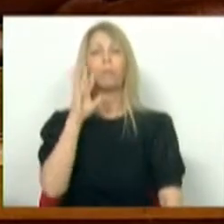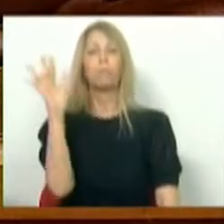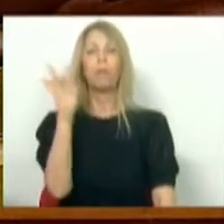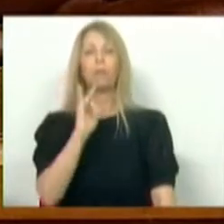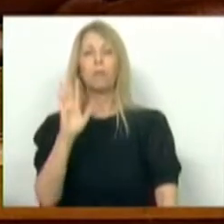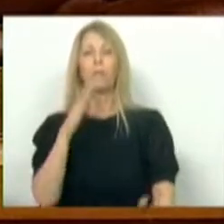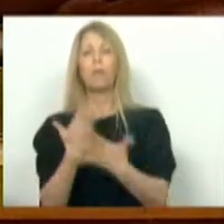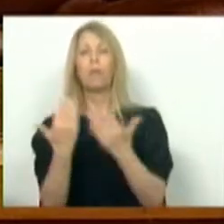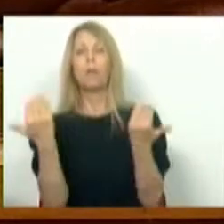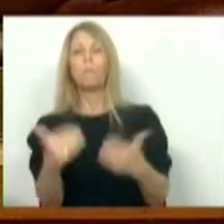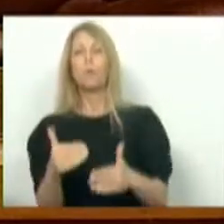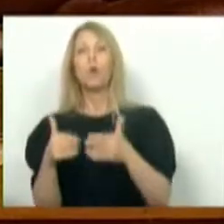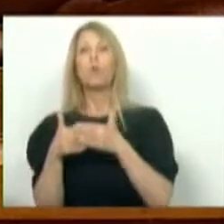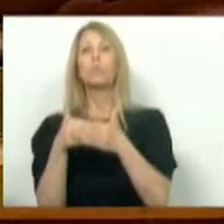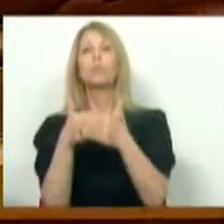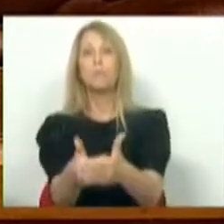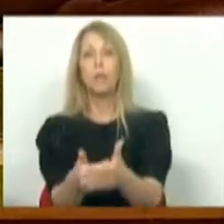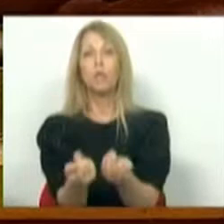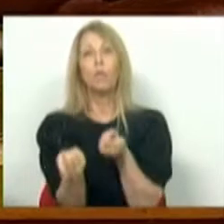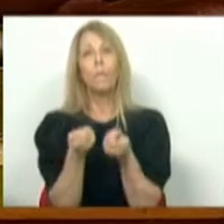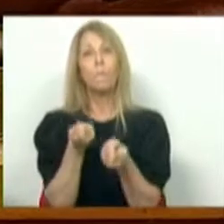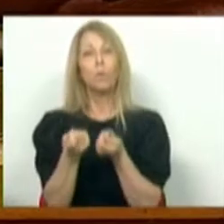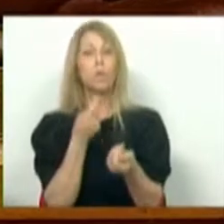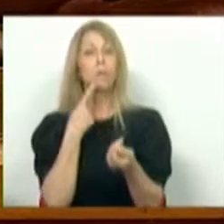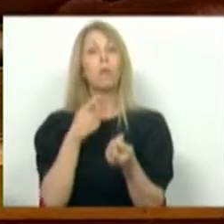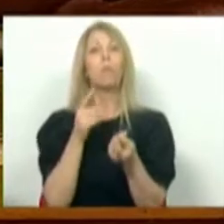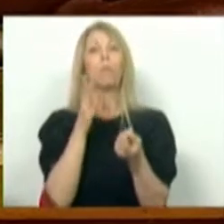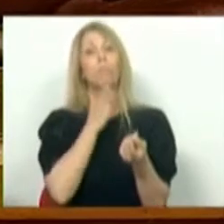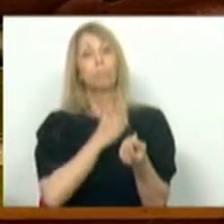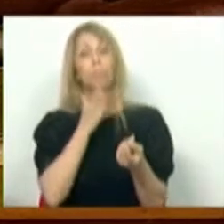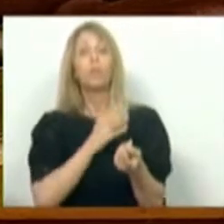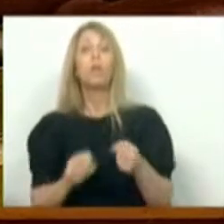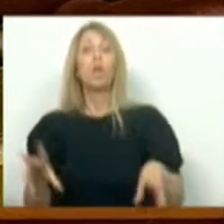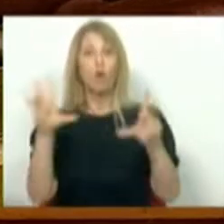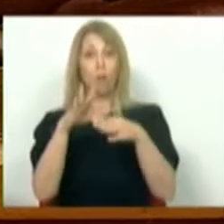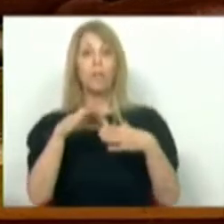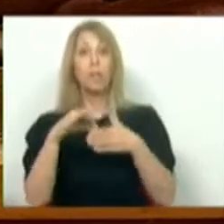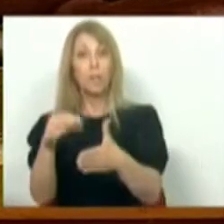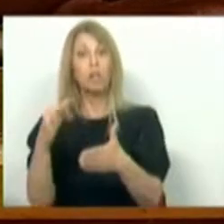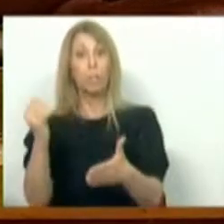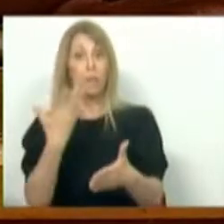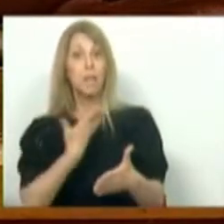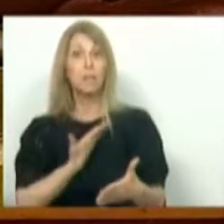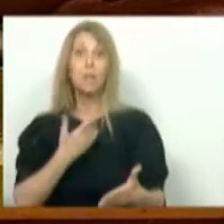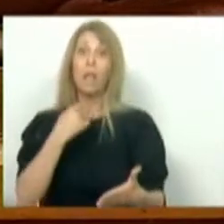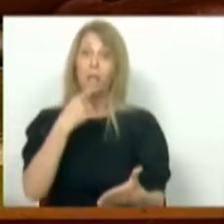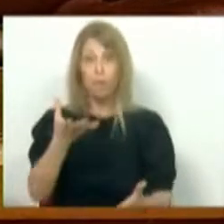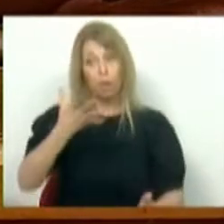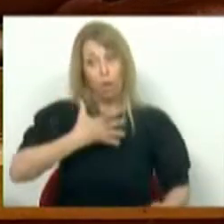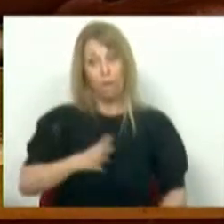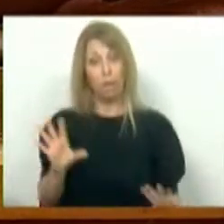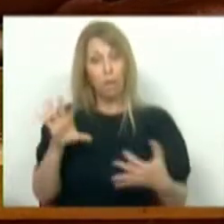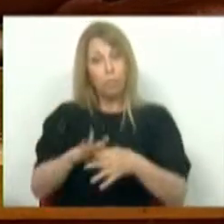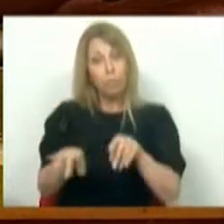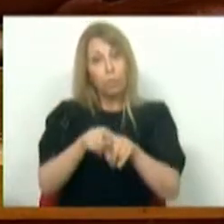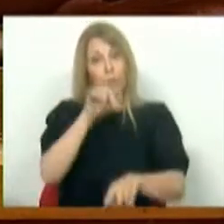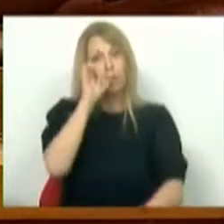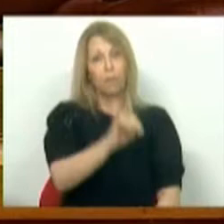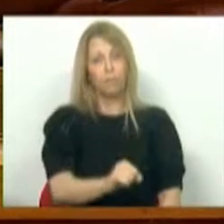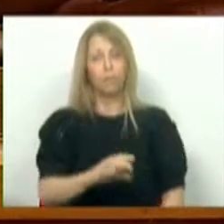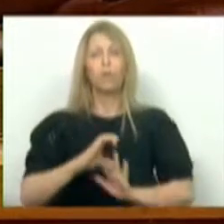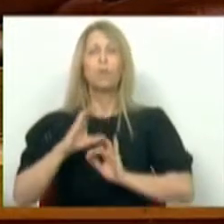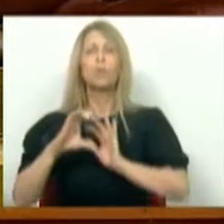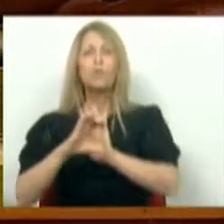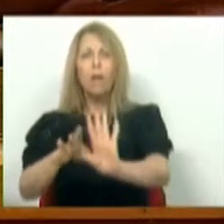de condicionar o processo de moderação que a nova liderança do PSD diz querer para a sua política. O que o Chega